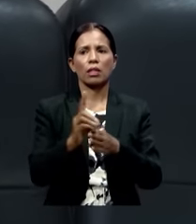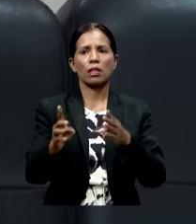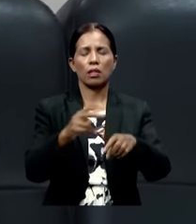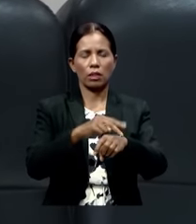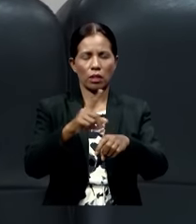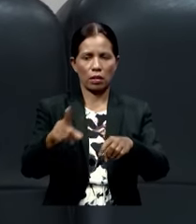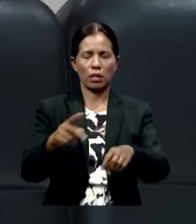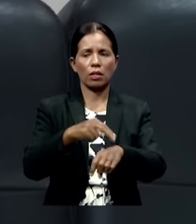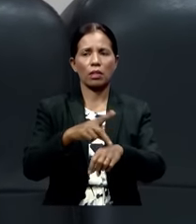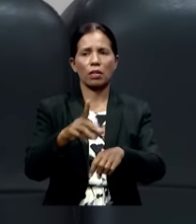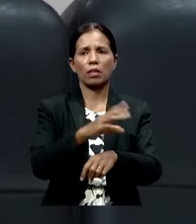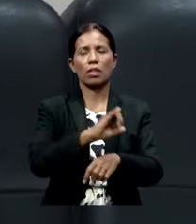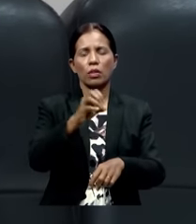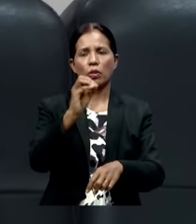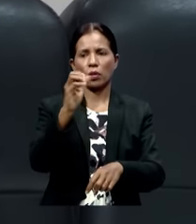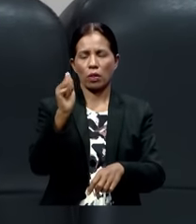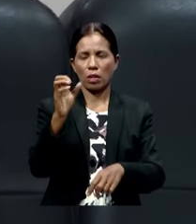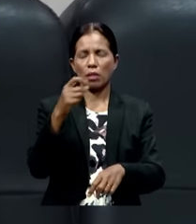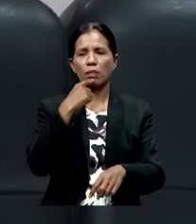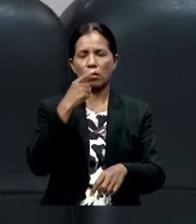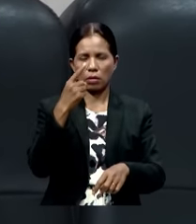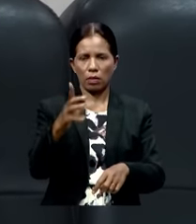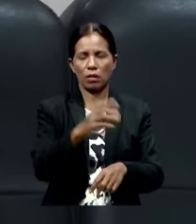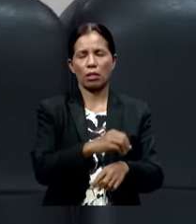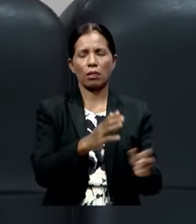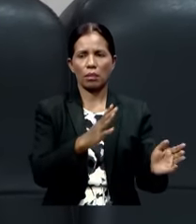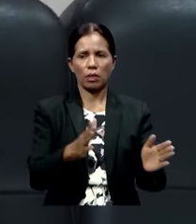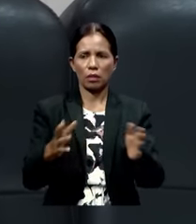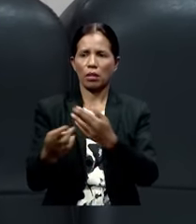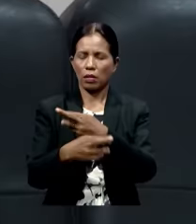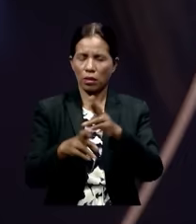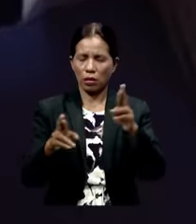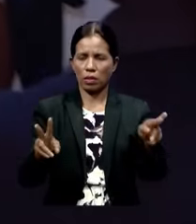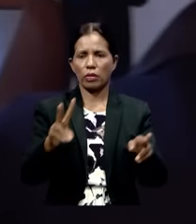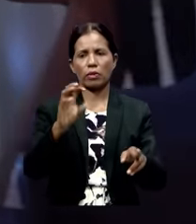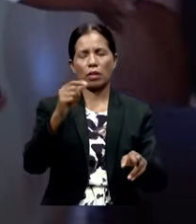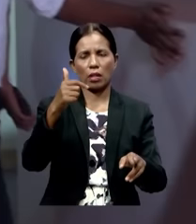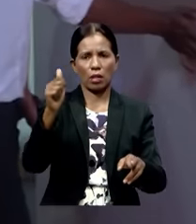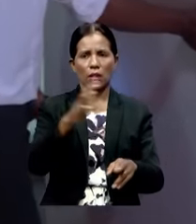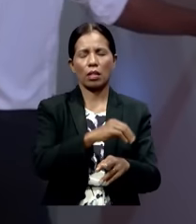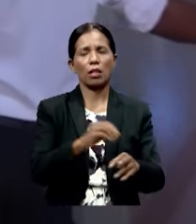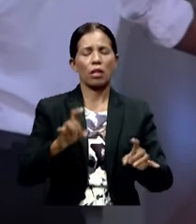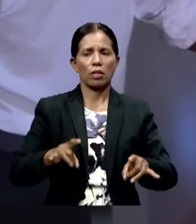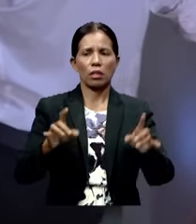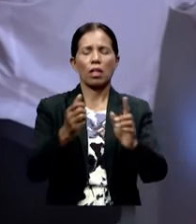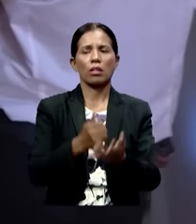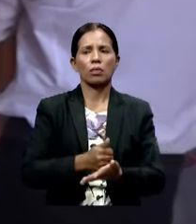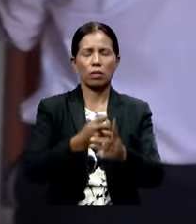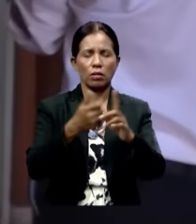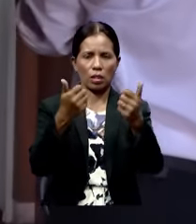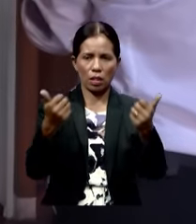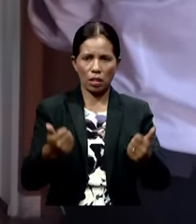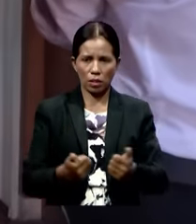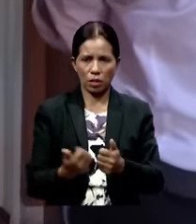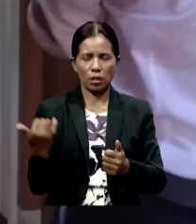Nacional de Emprego e Estrangeiros, João Correia Pereira Ateten, processo sobre resultado, vaga online Austrália, né? Atende Rússia Agência Pacific